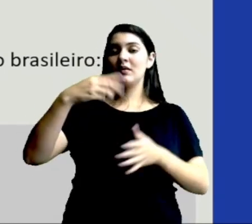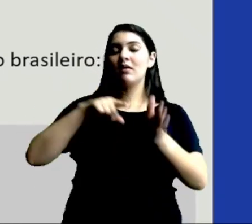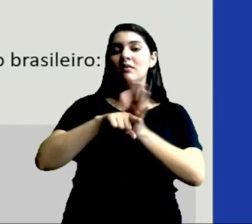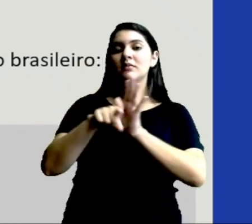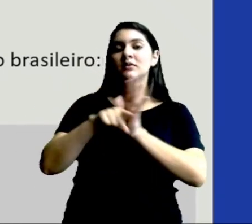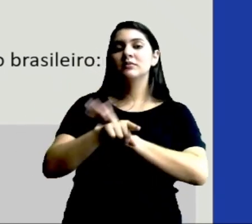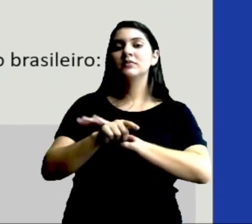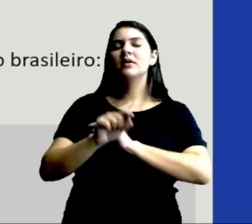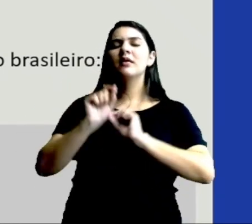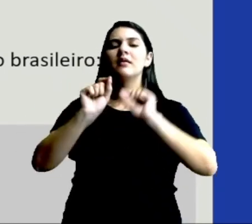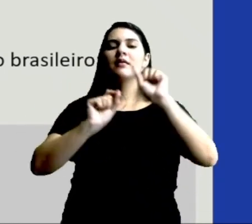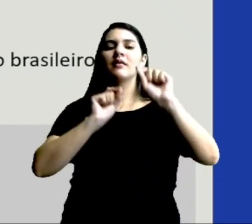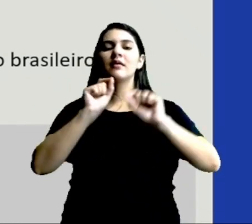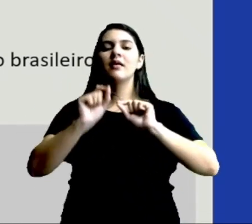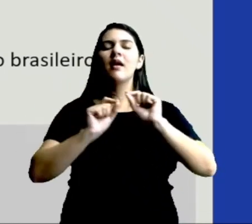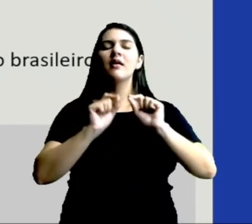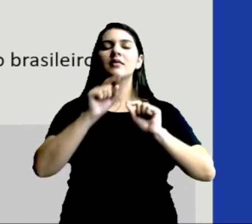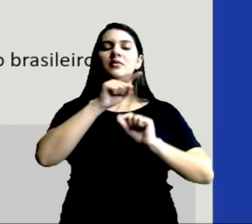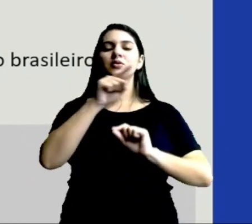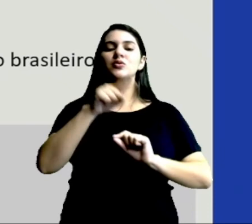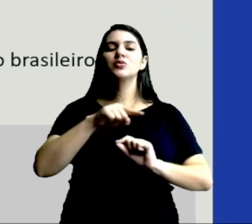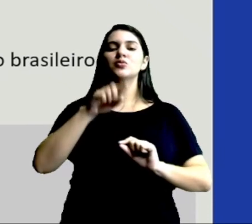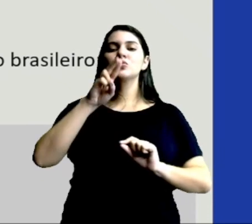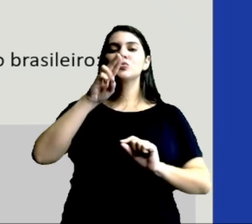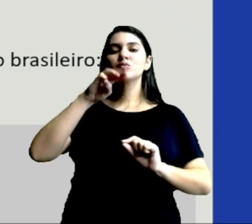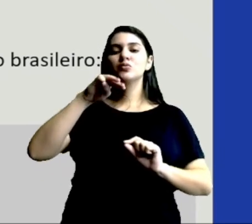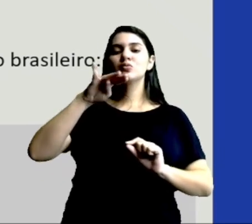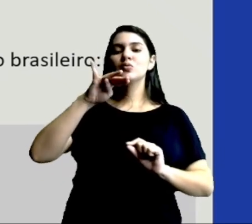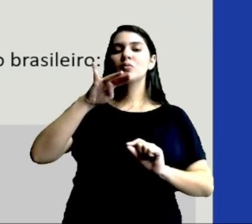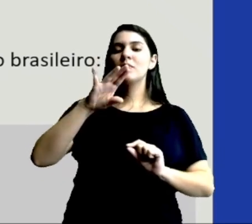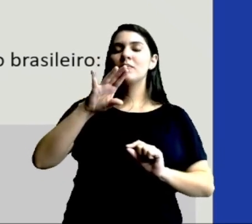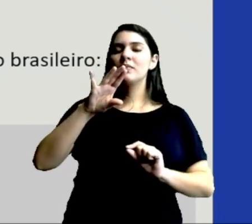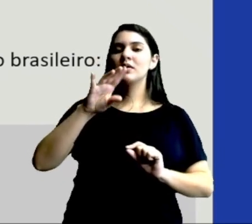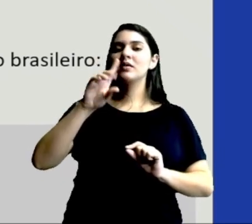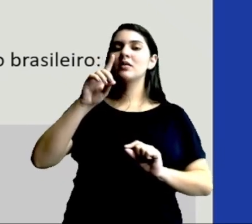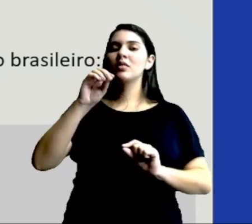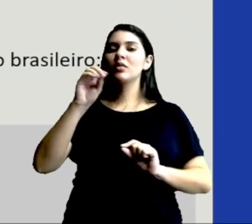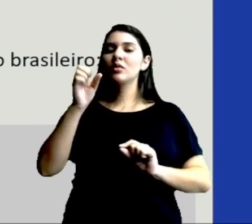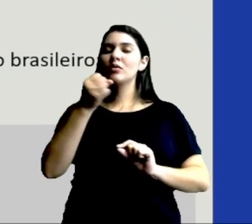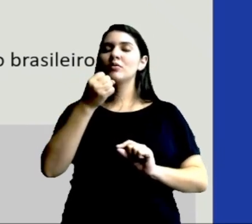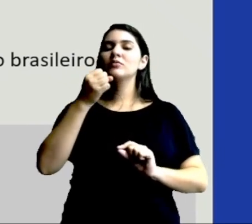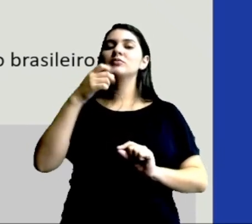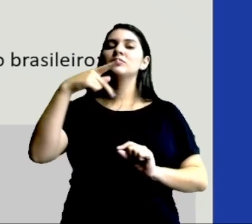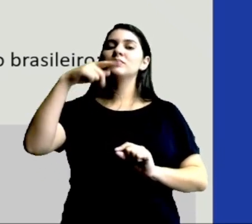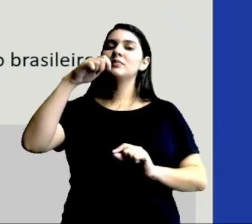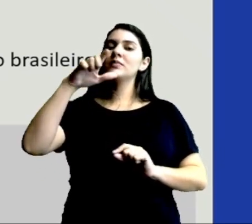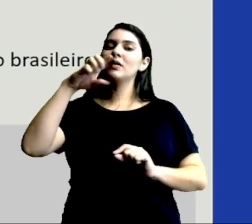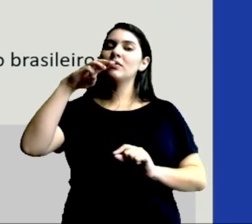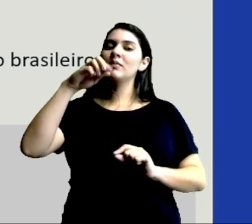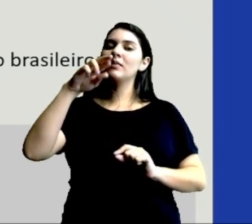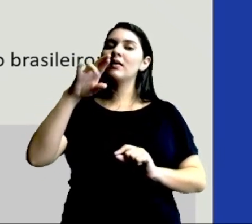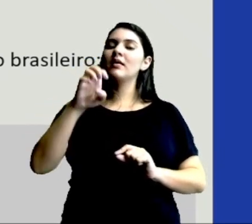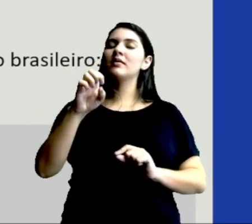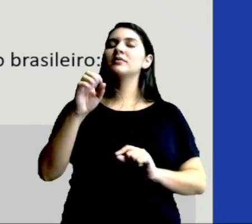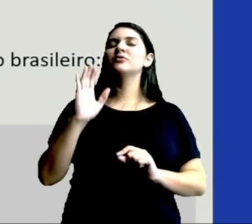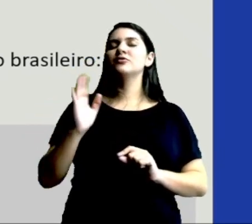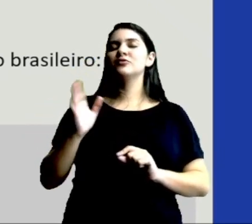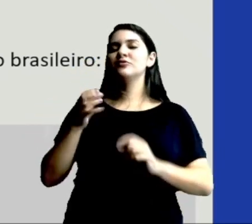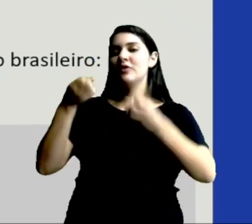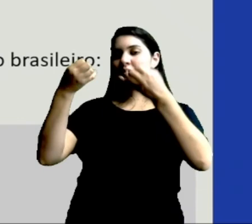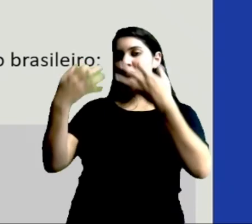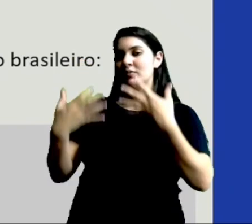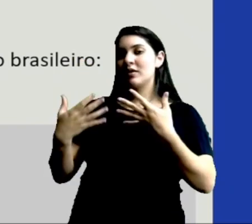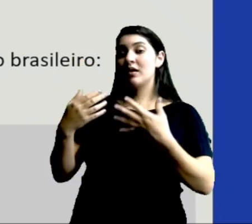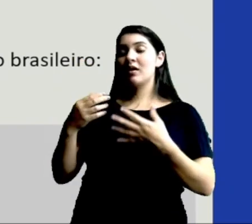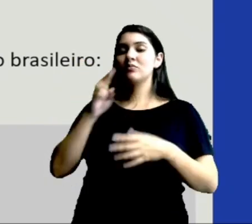quesito. Quem foi Zumbi dos Palmares? Eu citei ele anteriormente, tá? Foi um